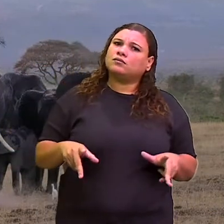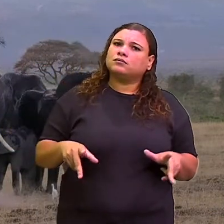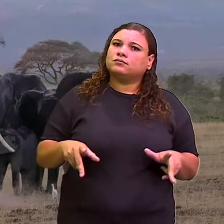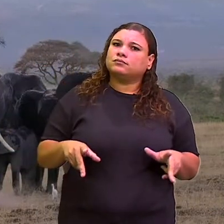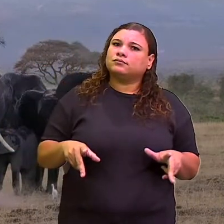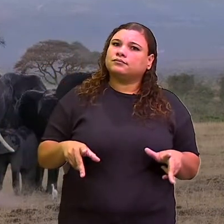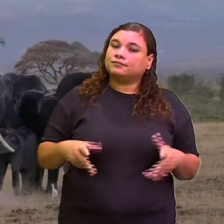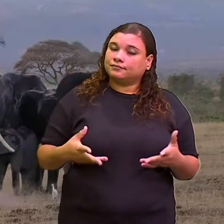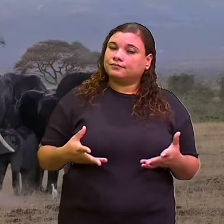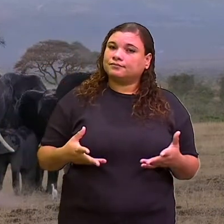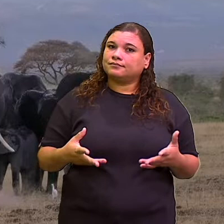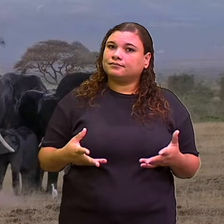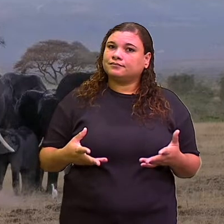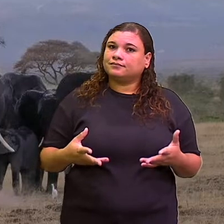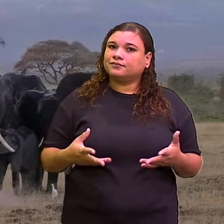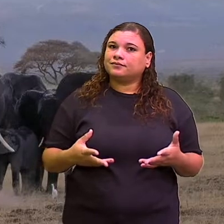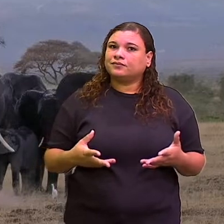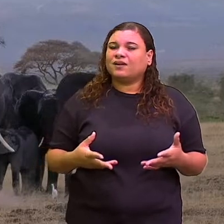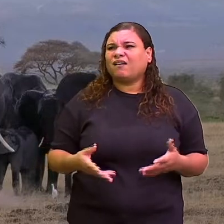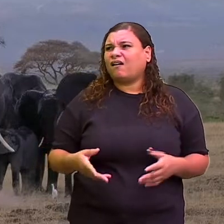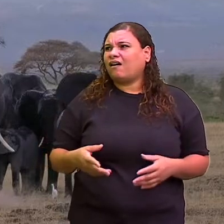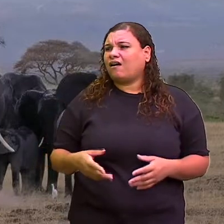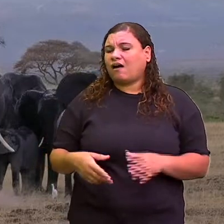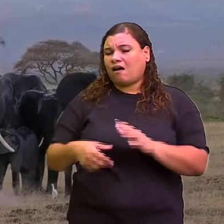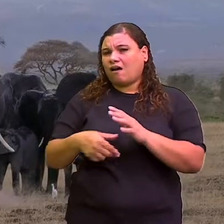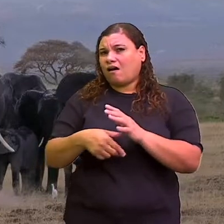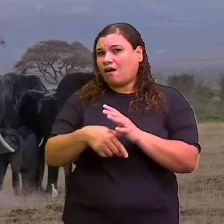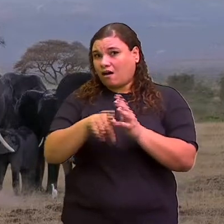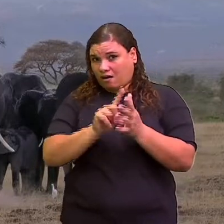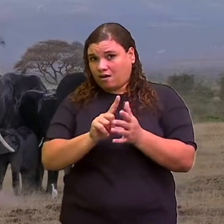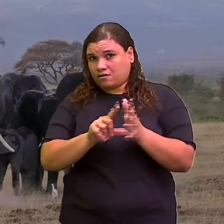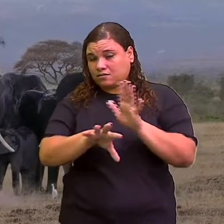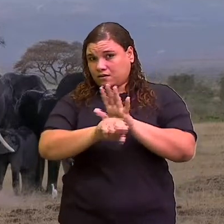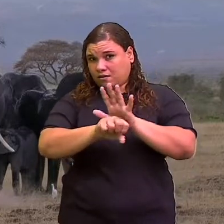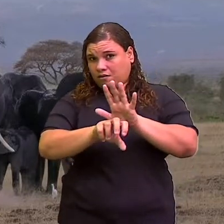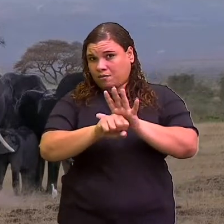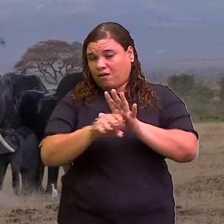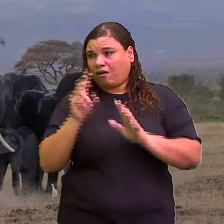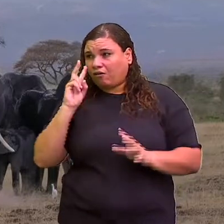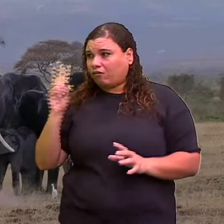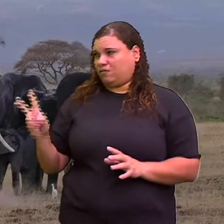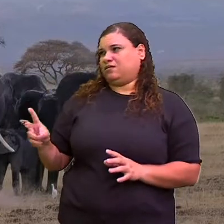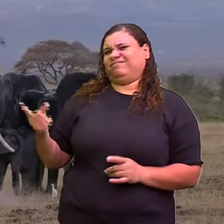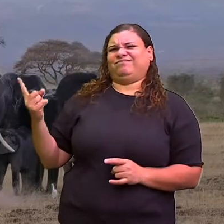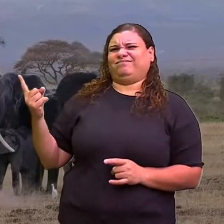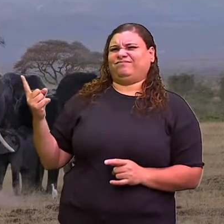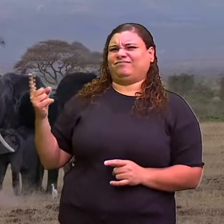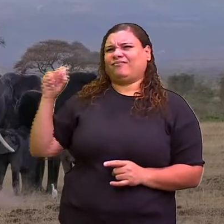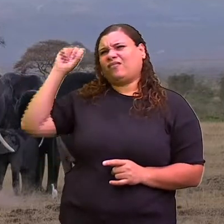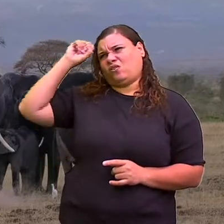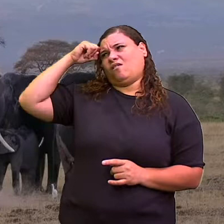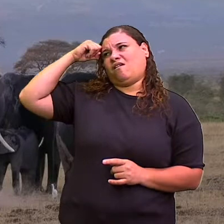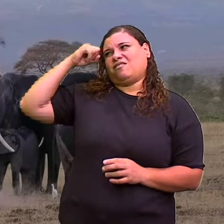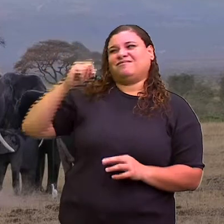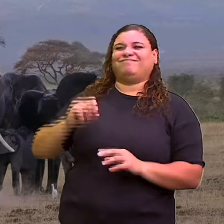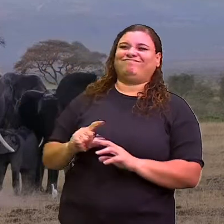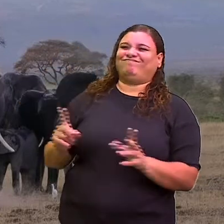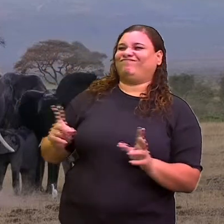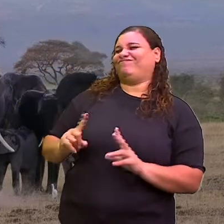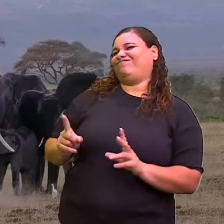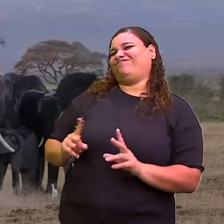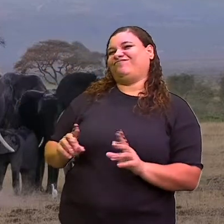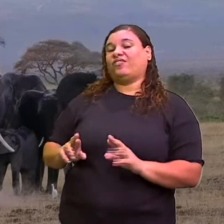tanto ser a África. Mas nesta imagem, você vê, aí você já fala